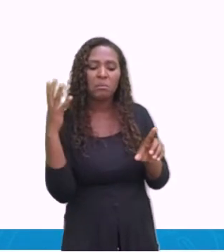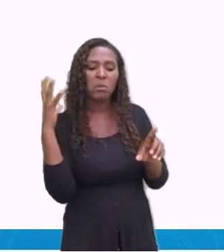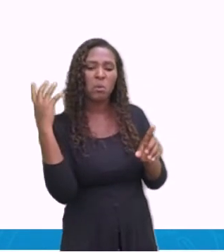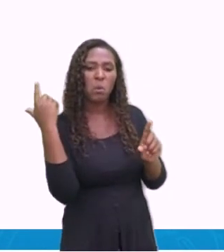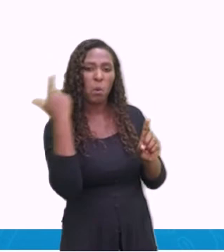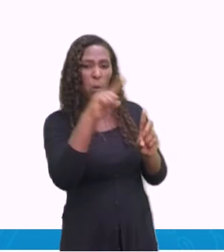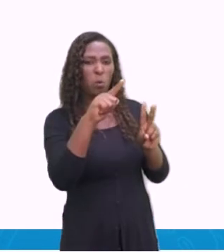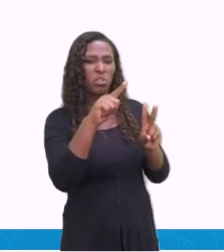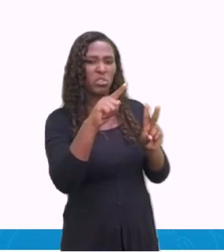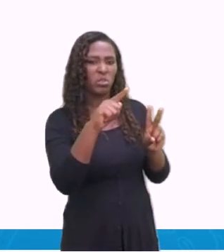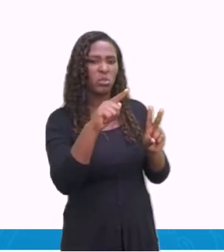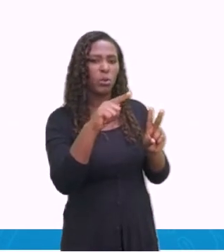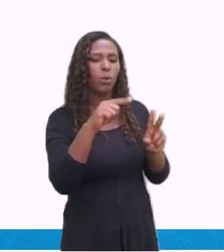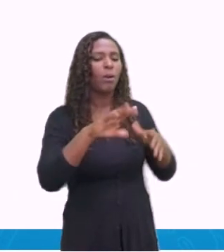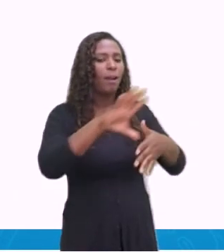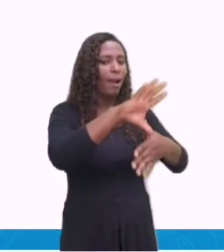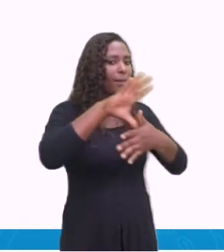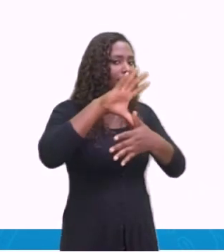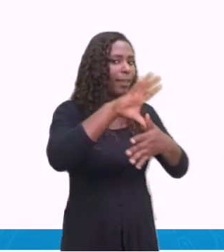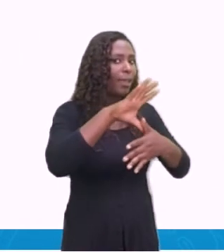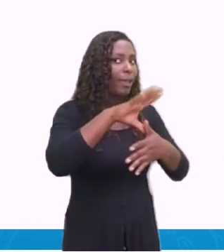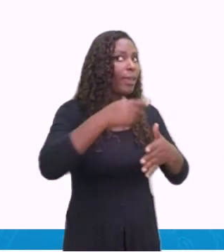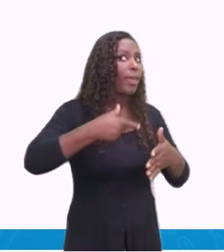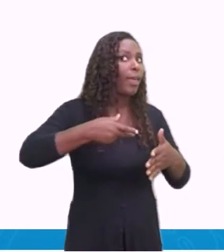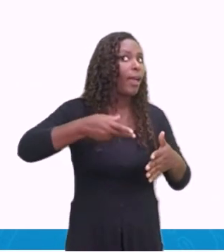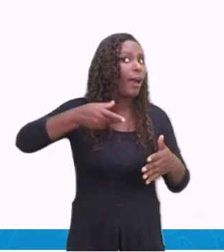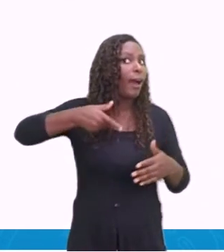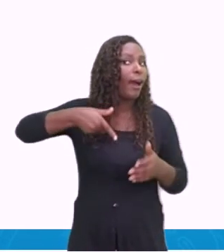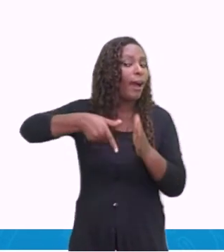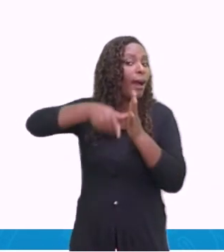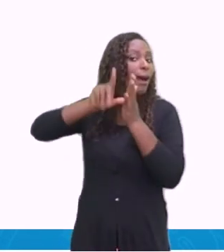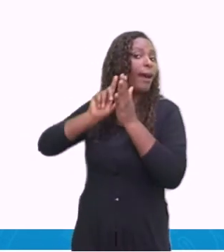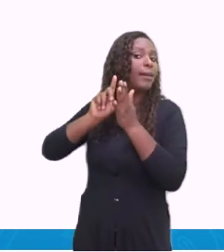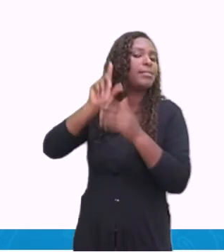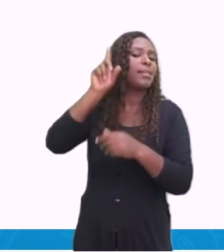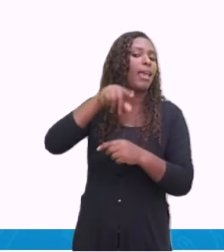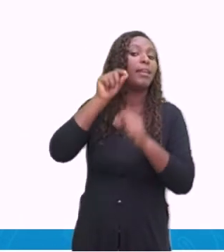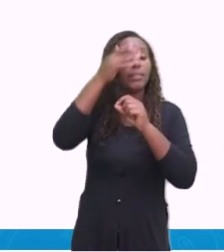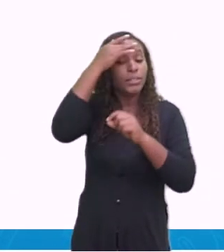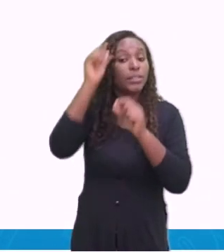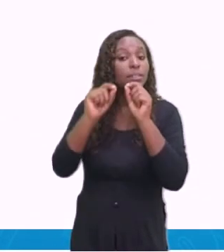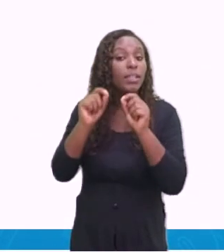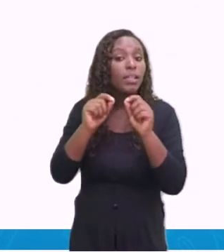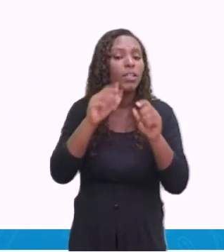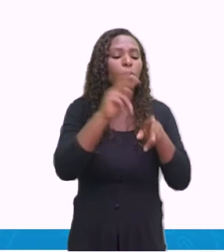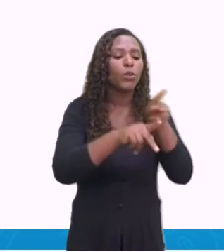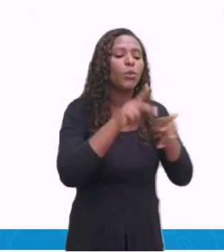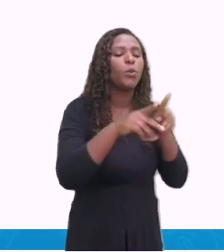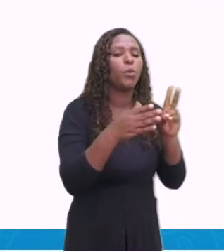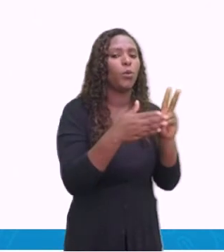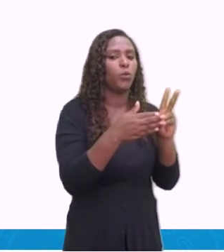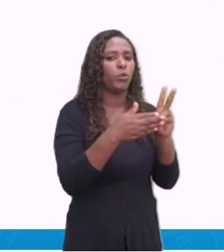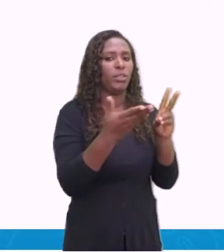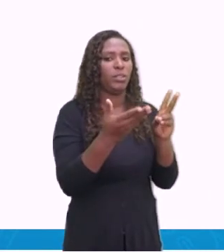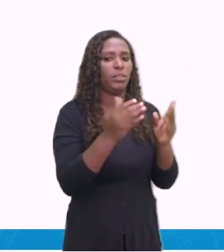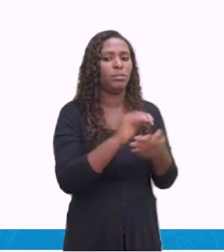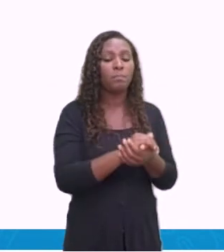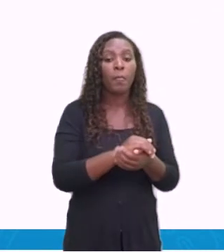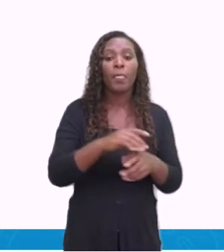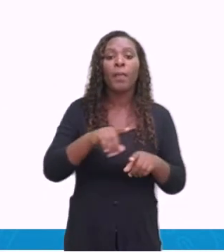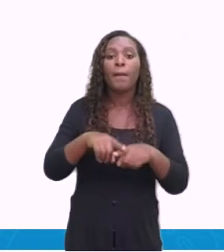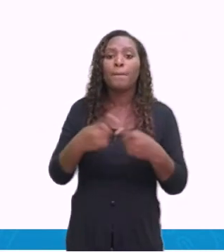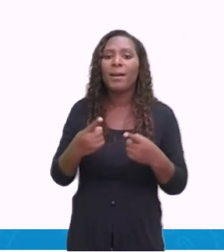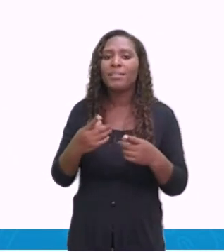terras. A colonização portuguesa no Brasil teve como as principais